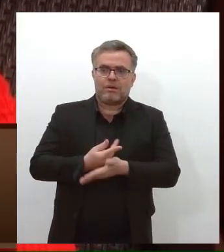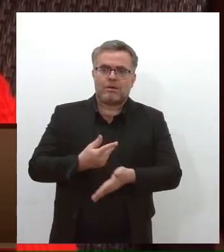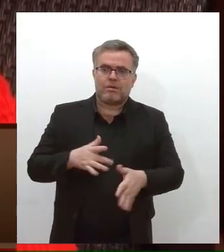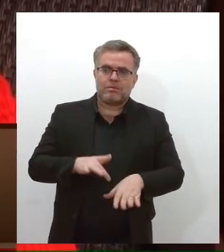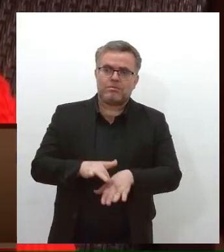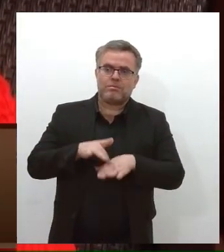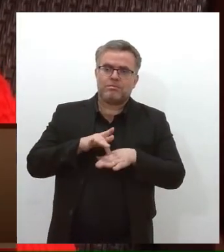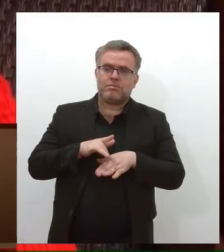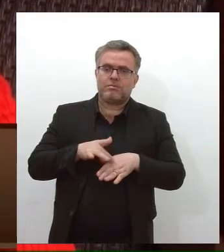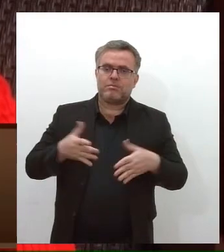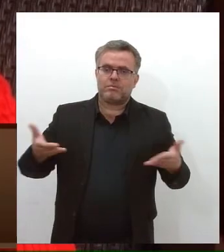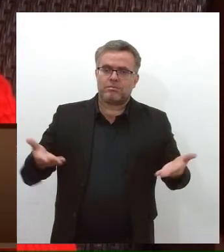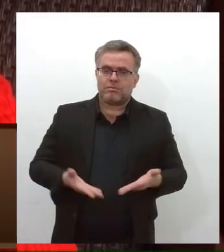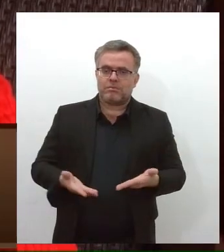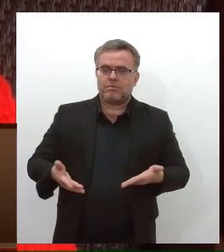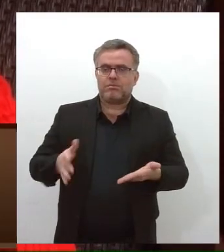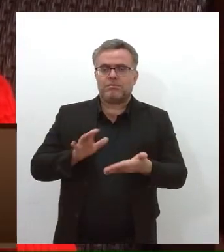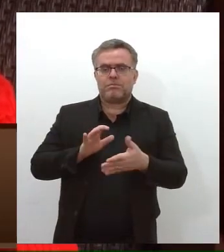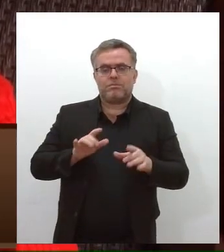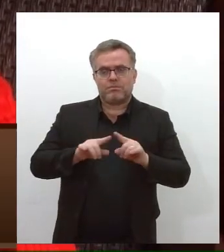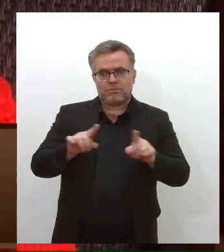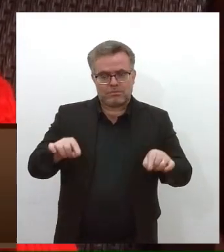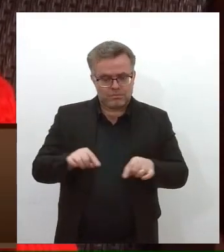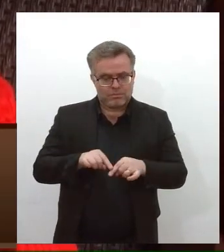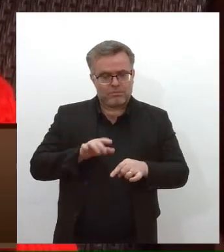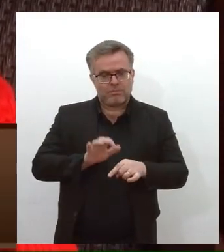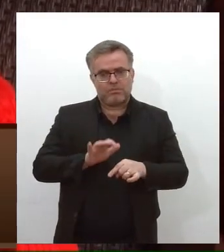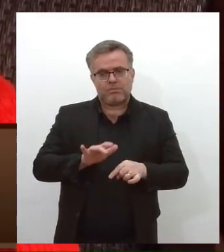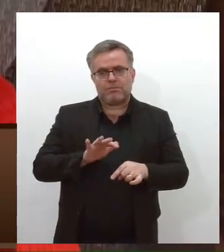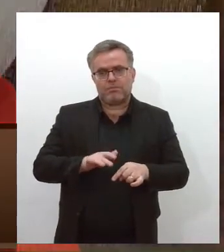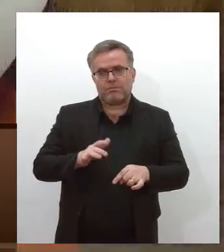agora na urna eletrônica está mais tranquilo.